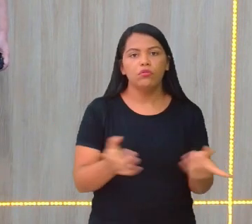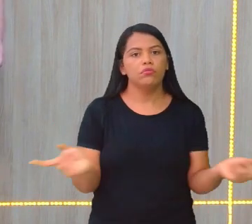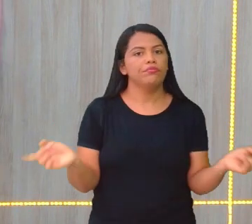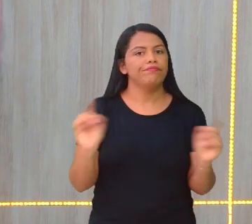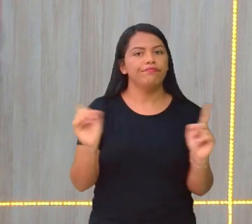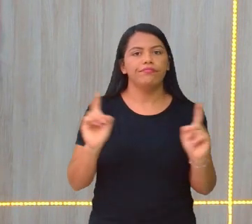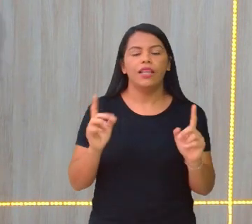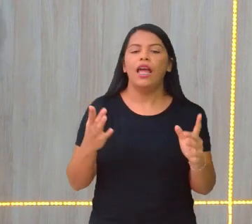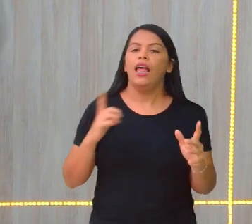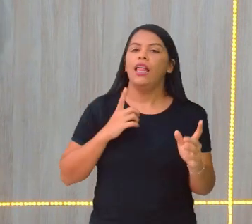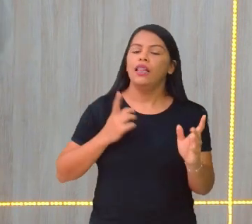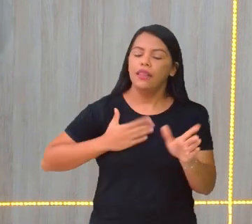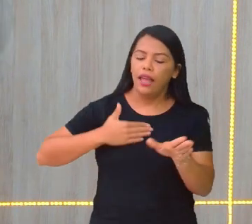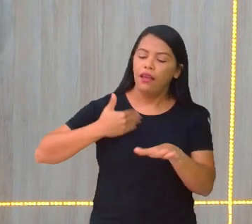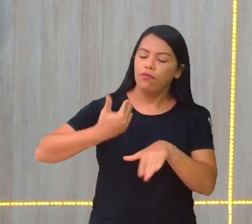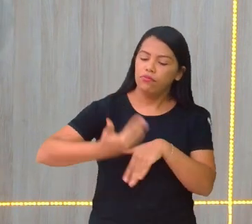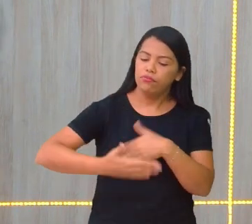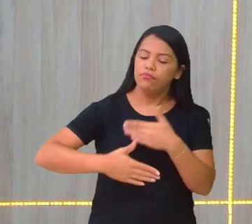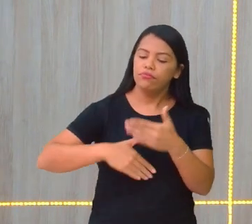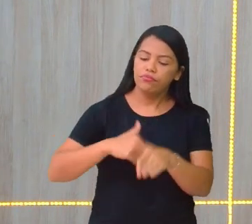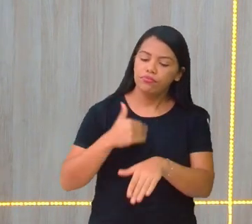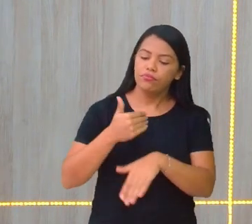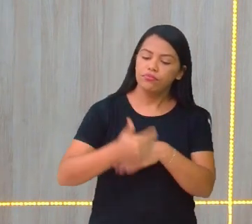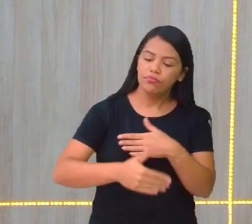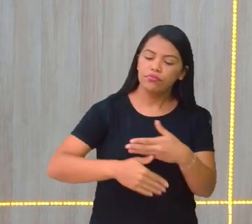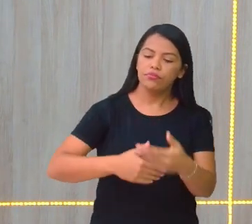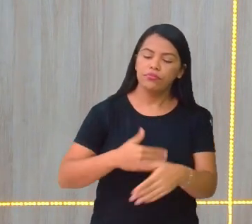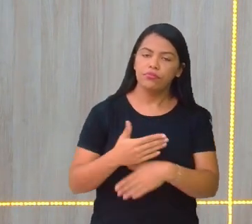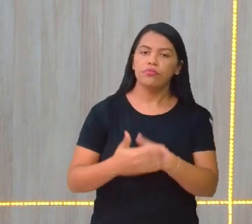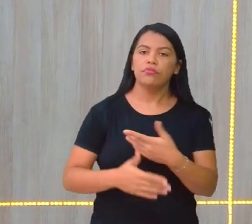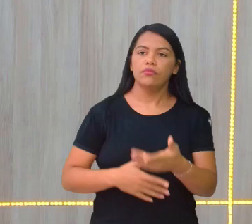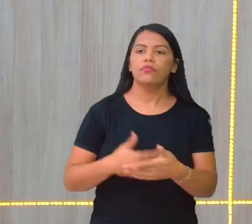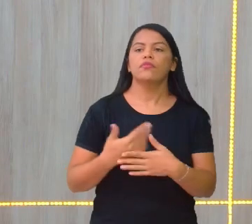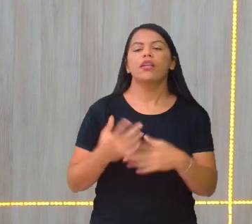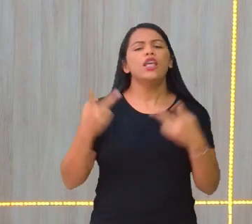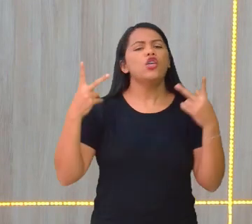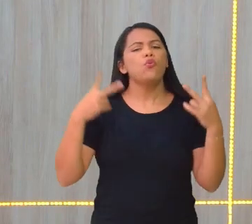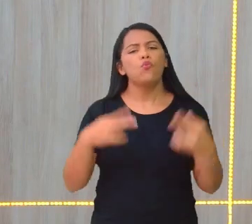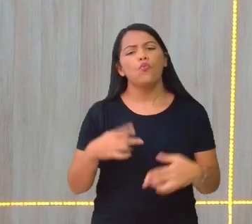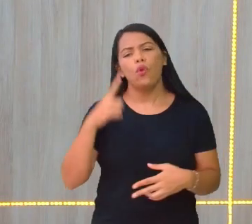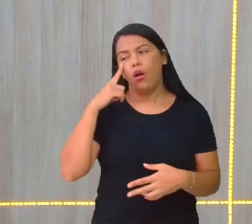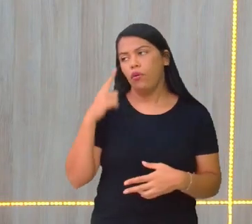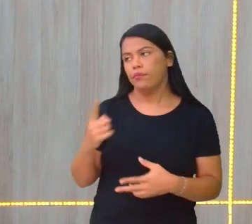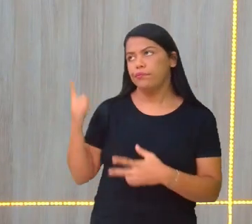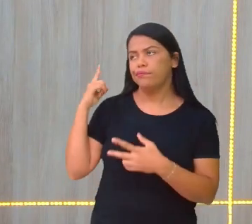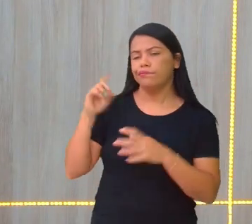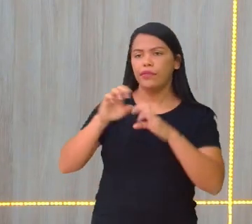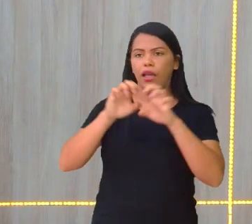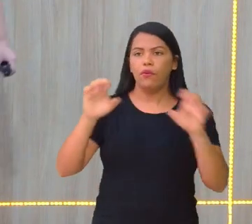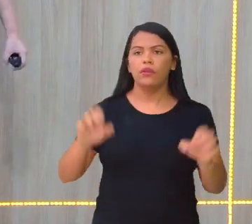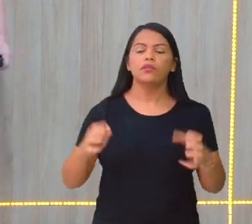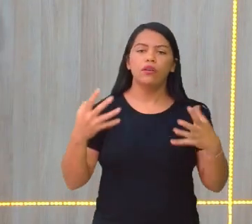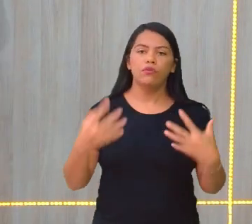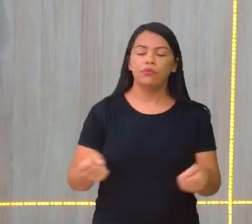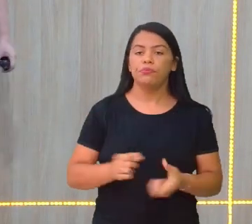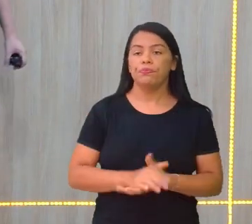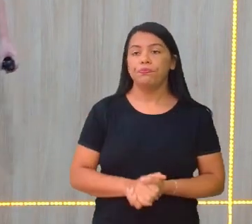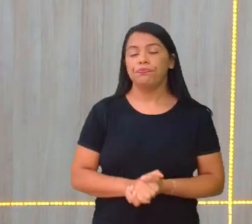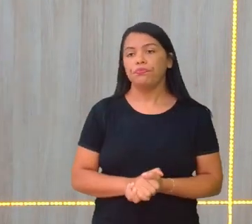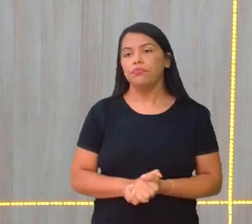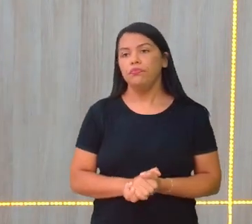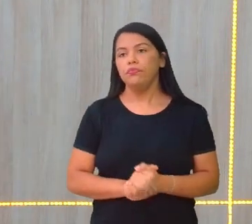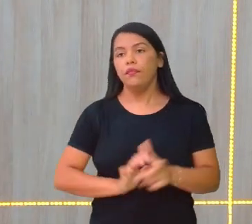antes. É complicado, né? Você tem que fazer por etapas. A mesma coisa é uma equação. Então, bora lá.